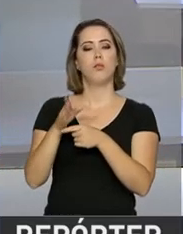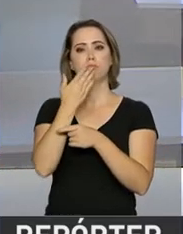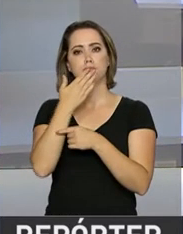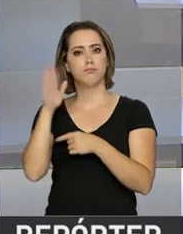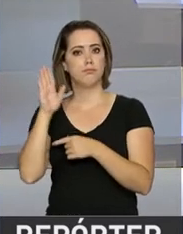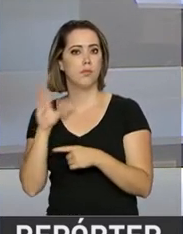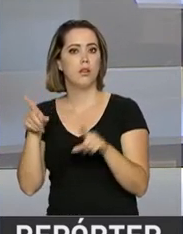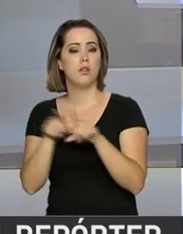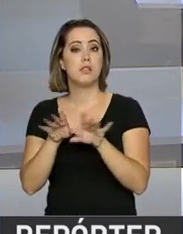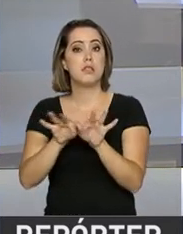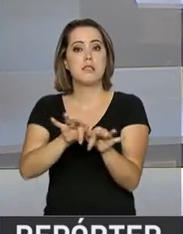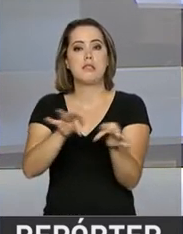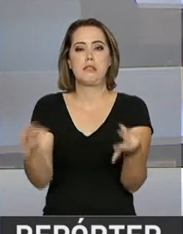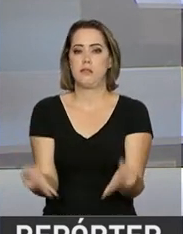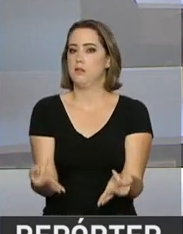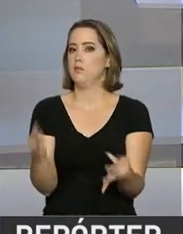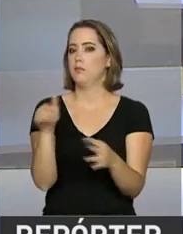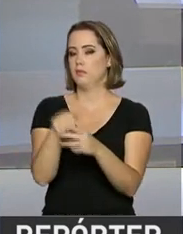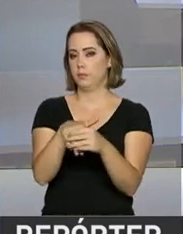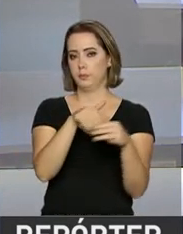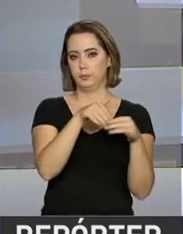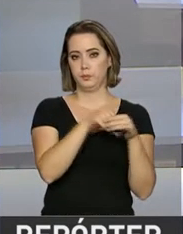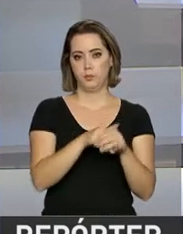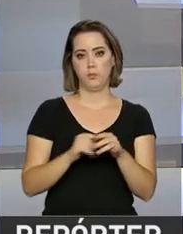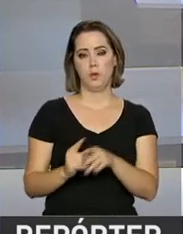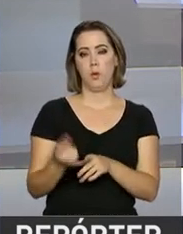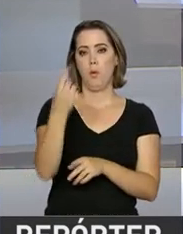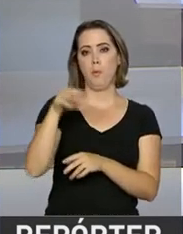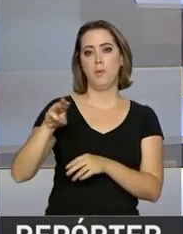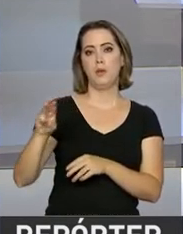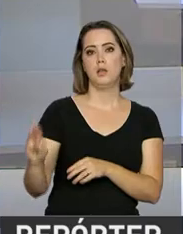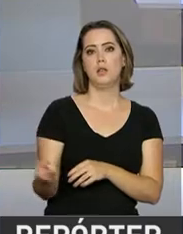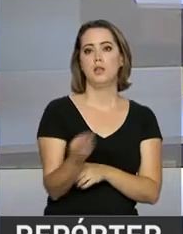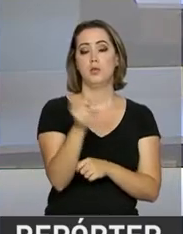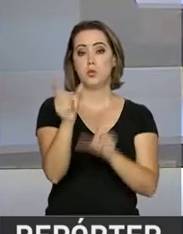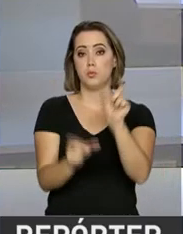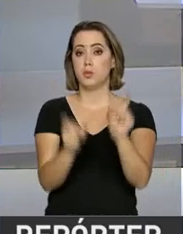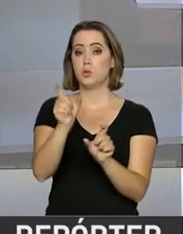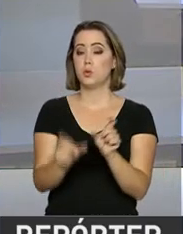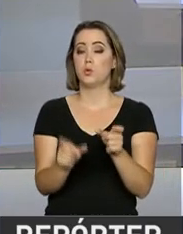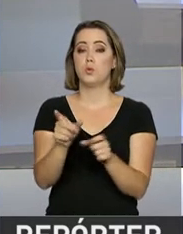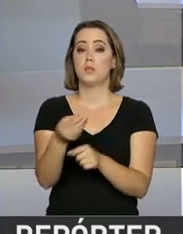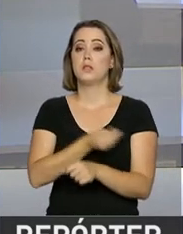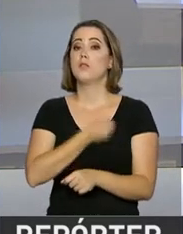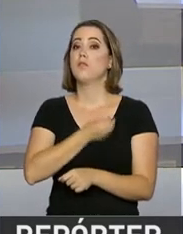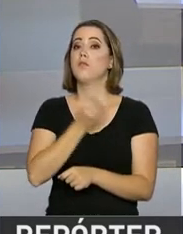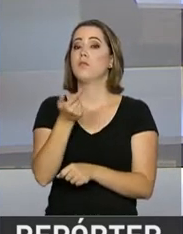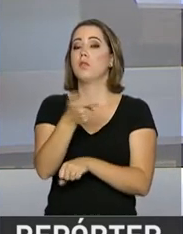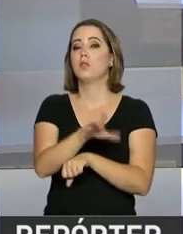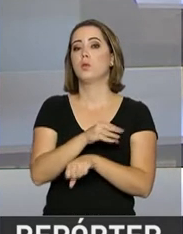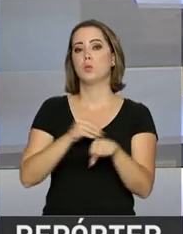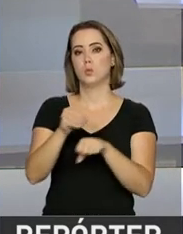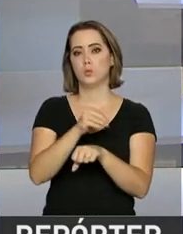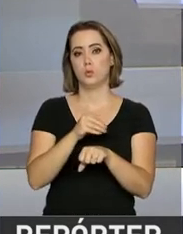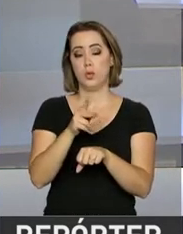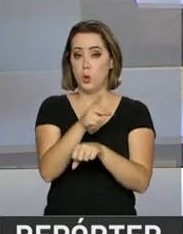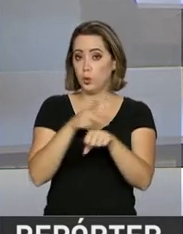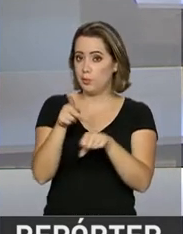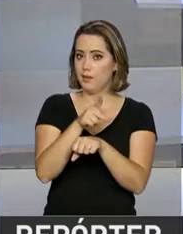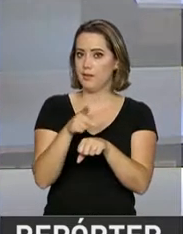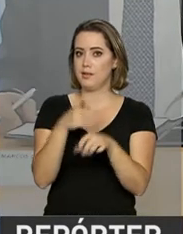isso simplificará o processo eleitoral para cerca de um milhão e meio de eleitores que moram fora do país saiba então como vai